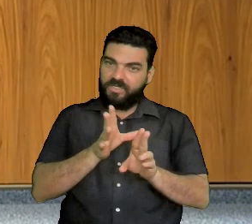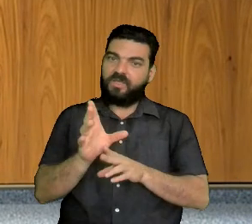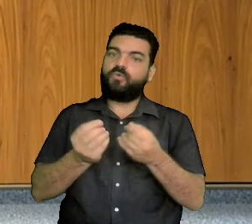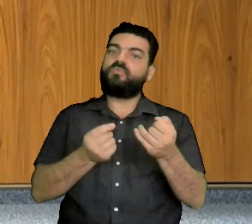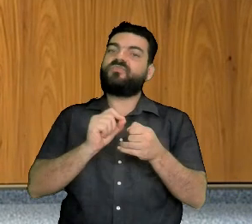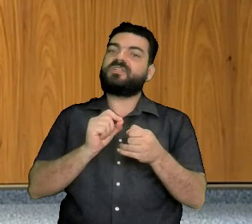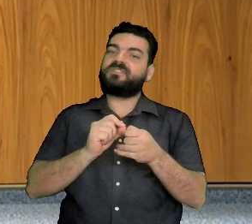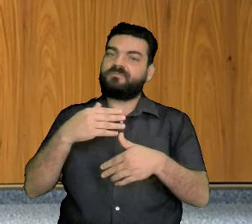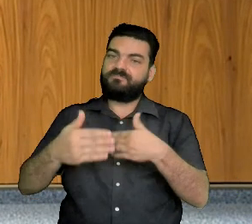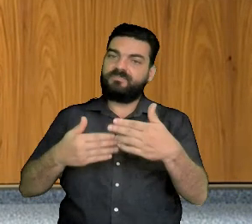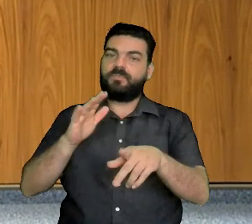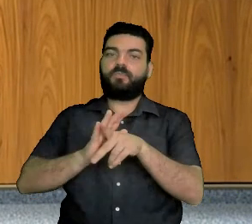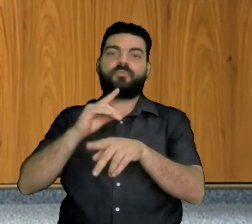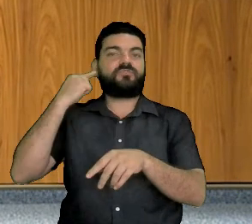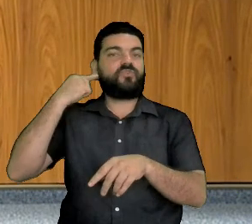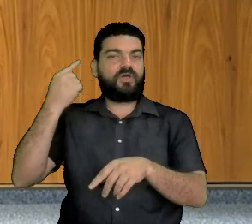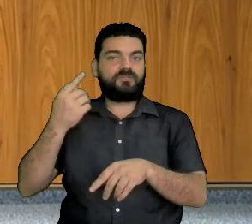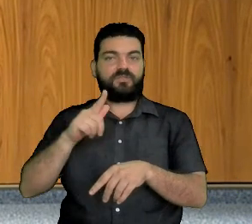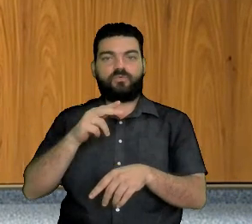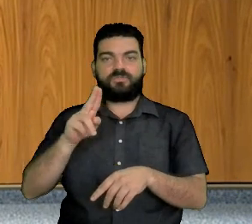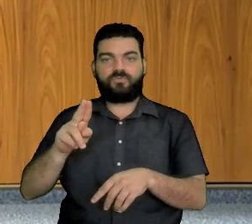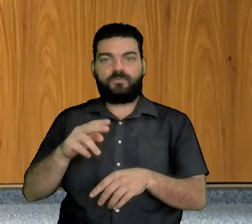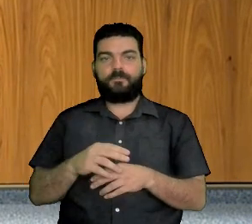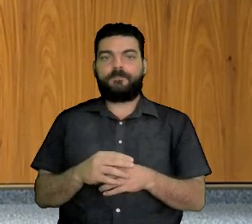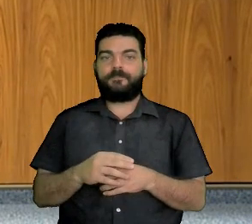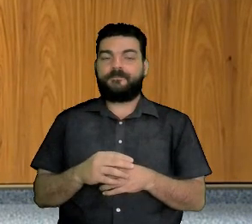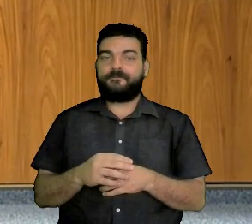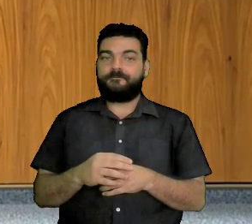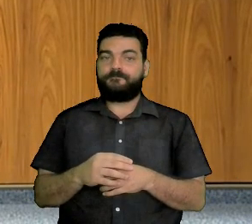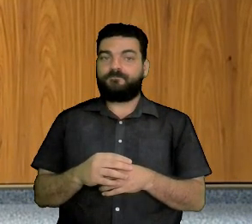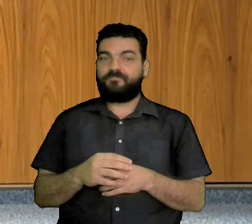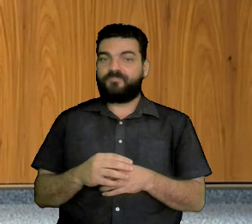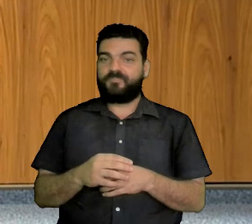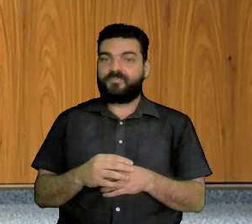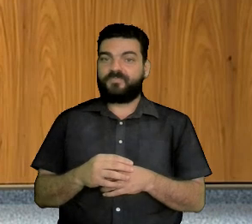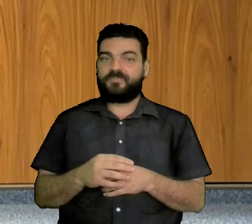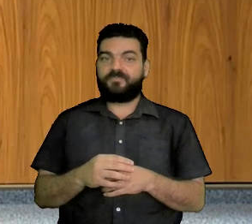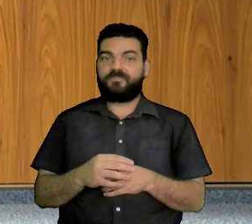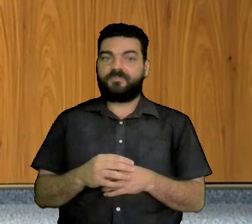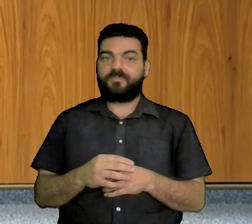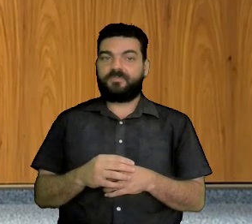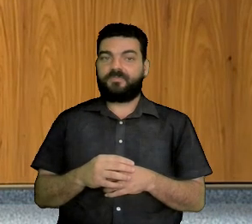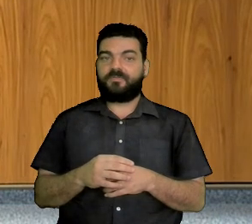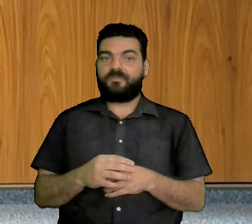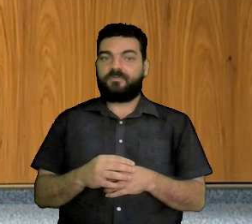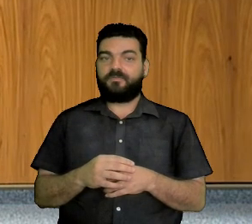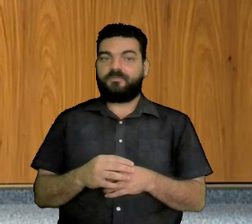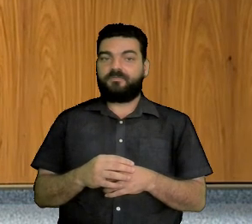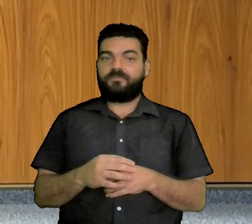a ser adotado pelo advogado da União, o advogado público em exercício no órgão de execução.